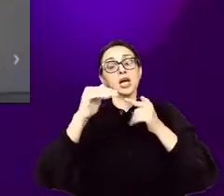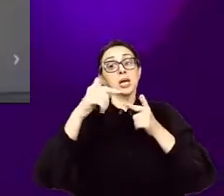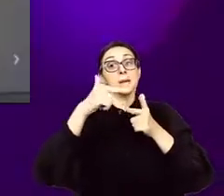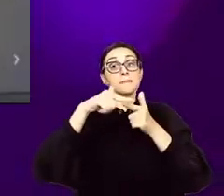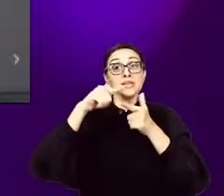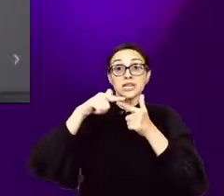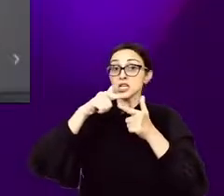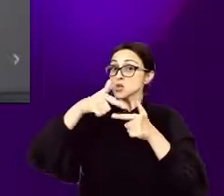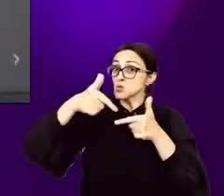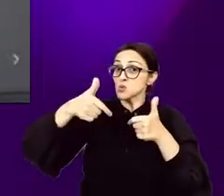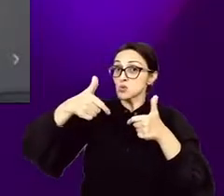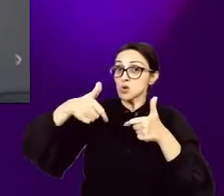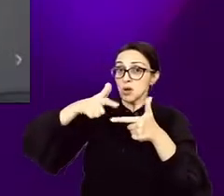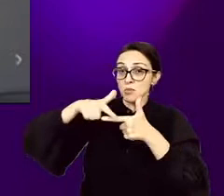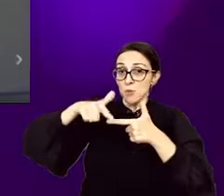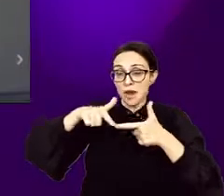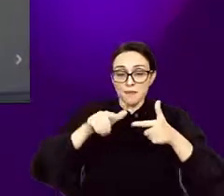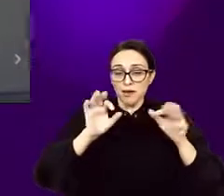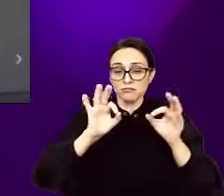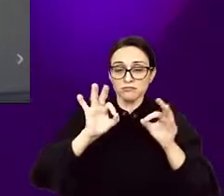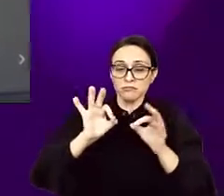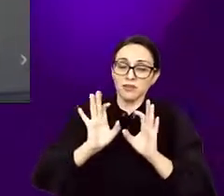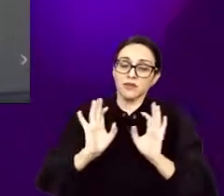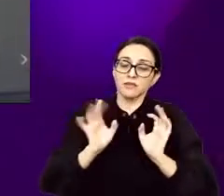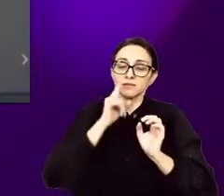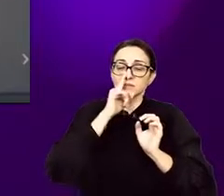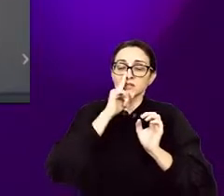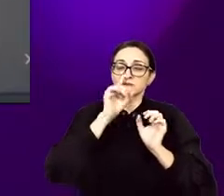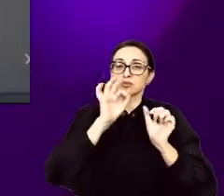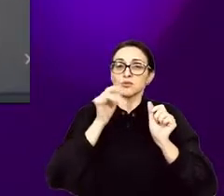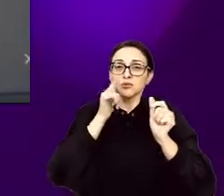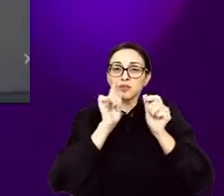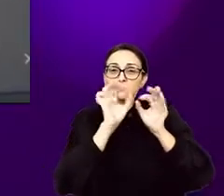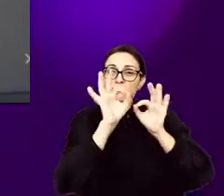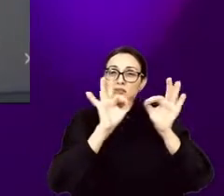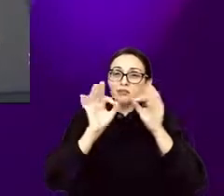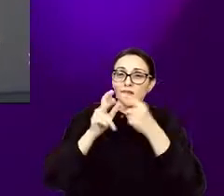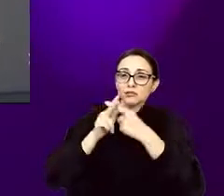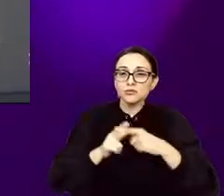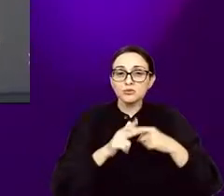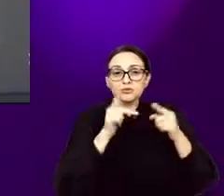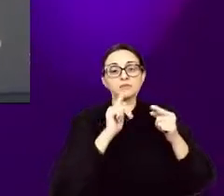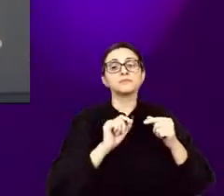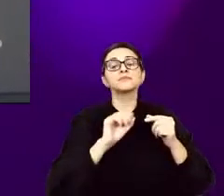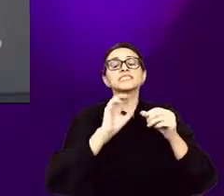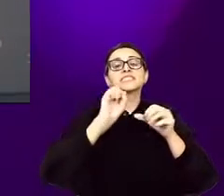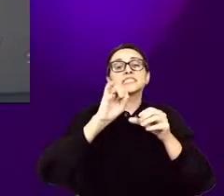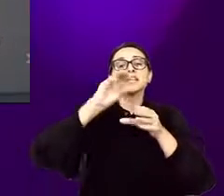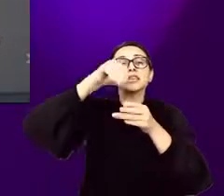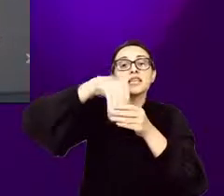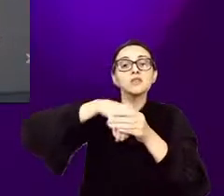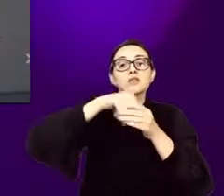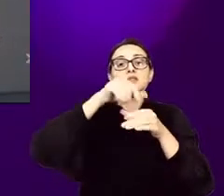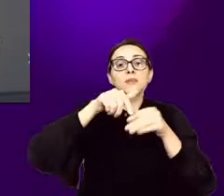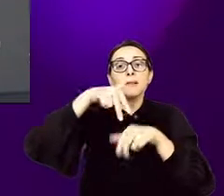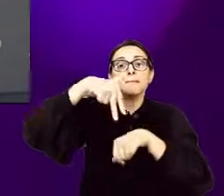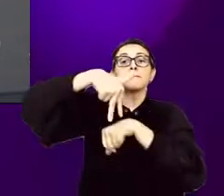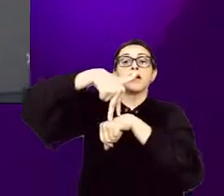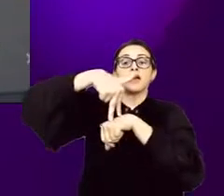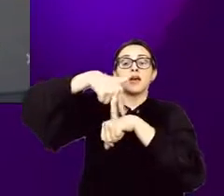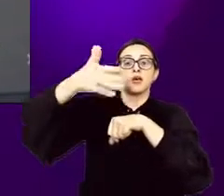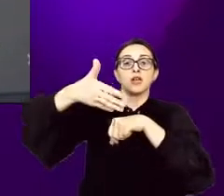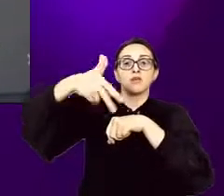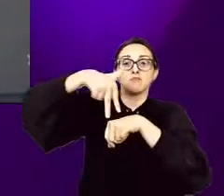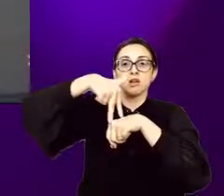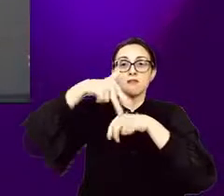impingement. Aqui a gente está vendo a mesma coisa, né, já com a cabeça aqui dentro, como que a gente vai trabalhar com ele em pé agora, né, e